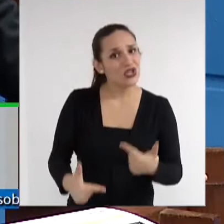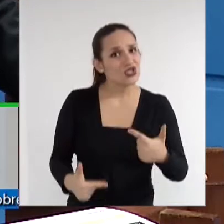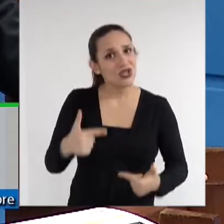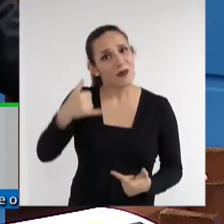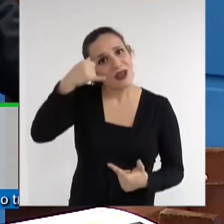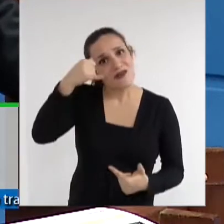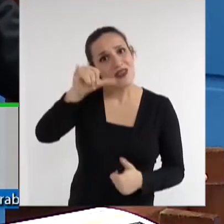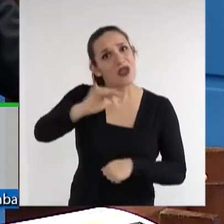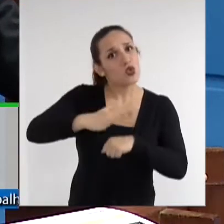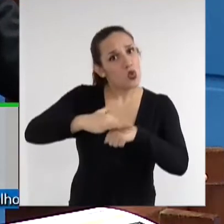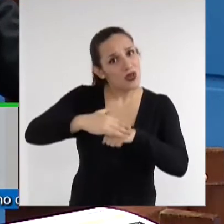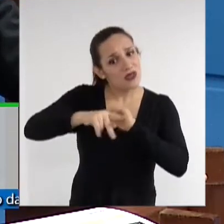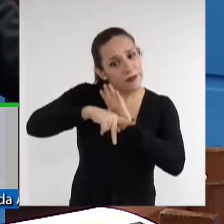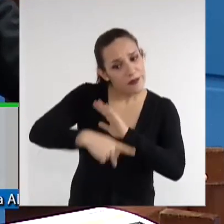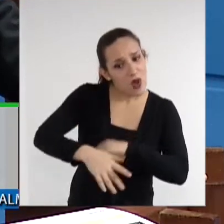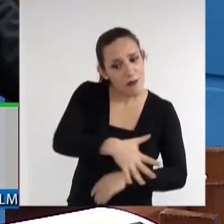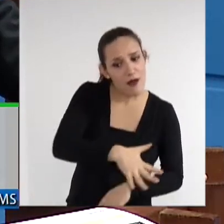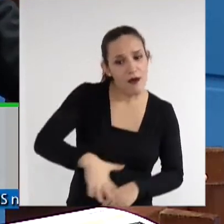preventiva da área da saúde.